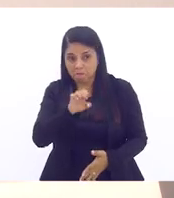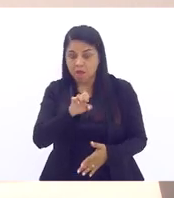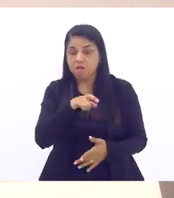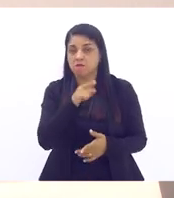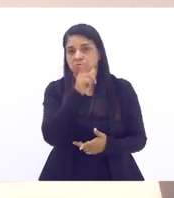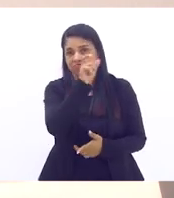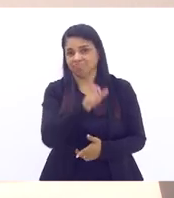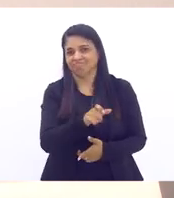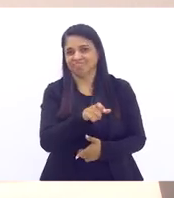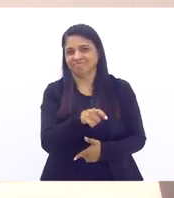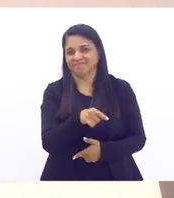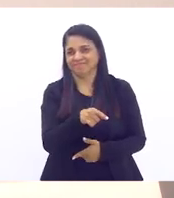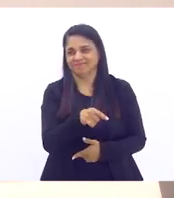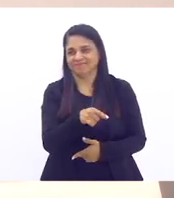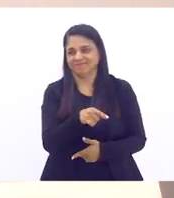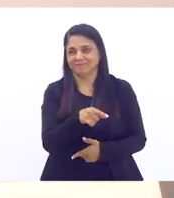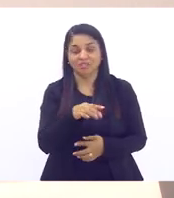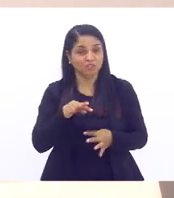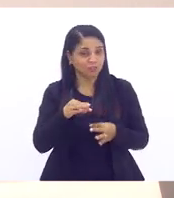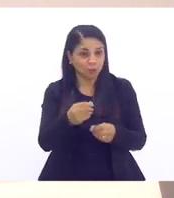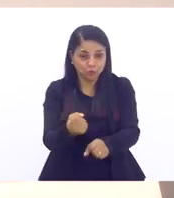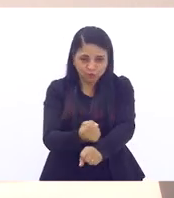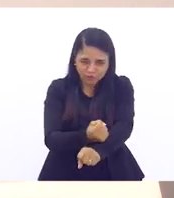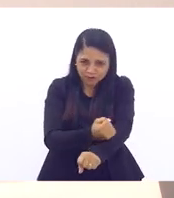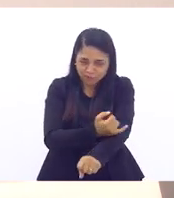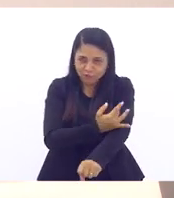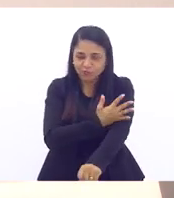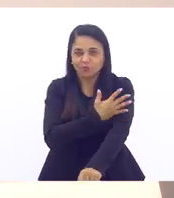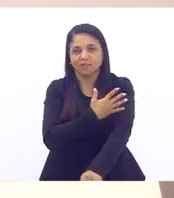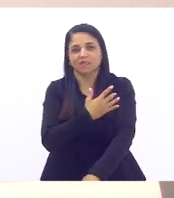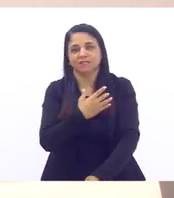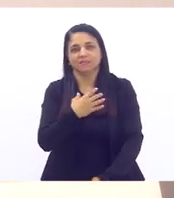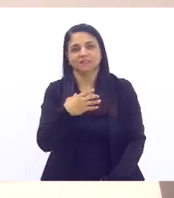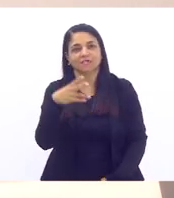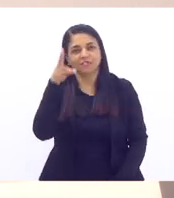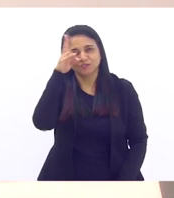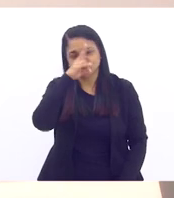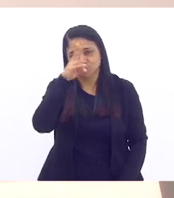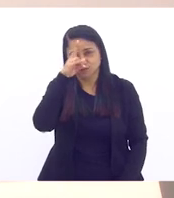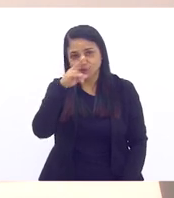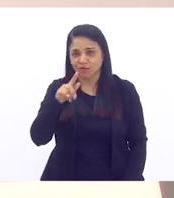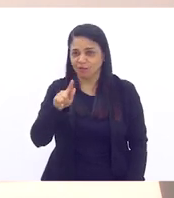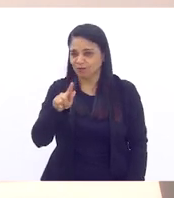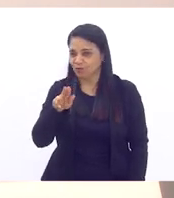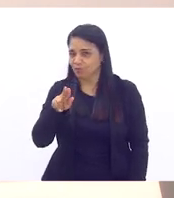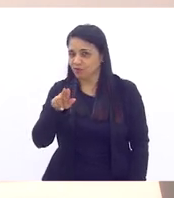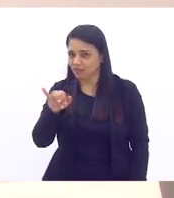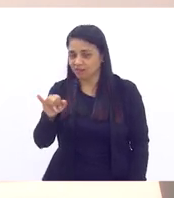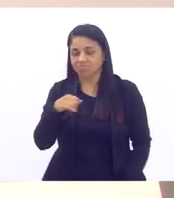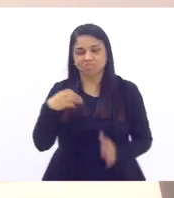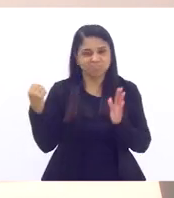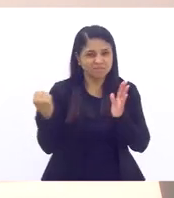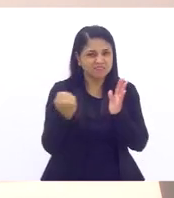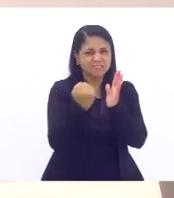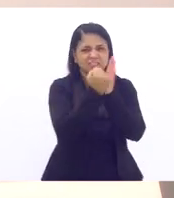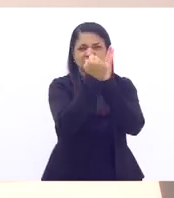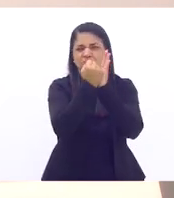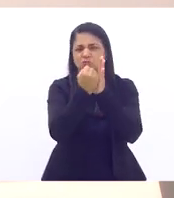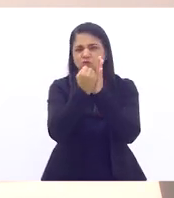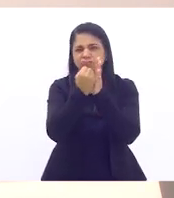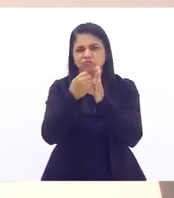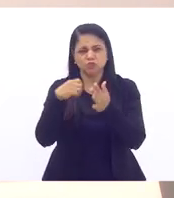é todos nos emocionamos com a história do Gui e tenho certeza que ele vai ser símbolo de uma luta que vai